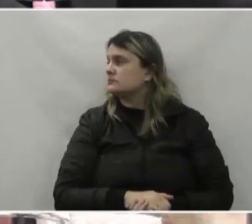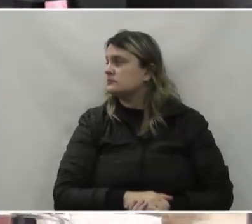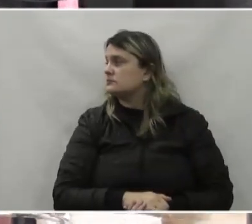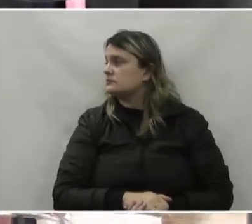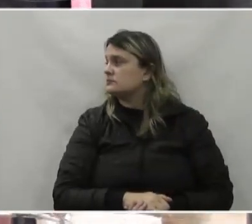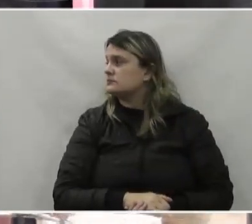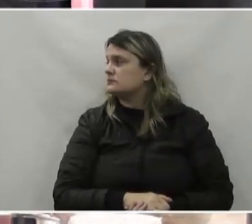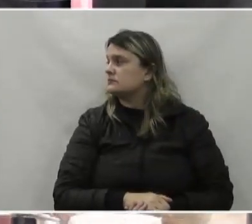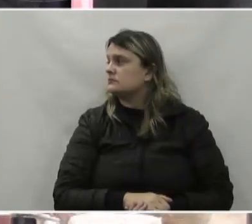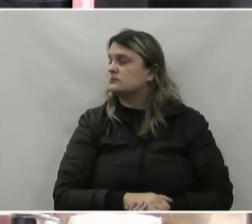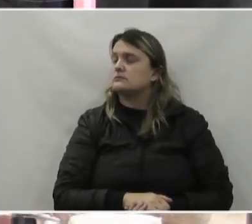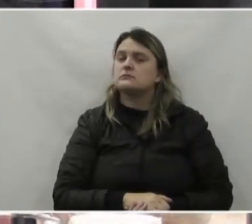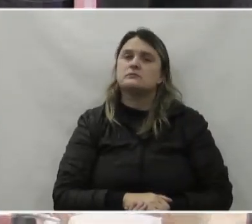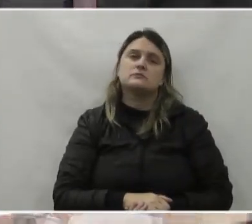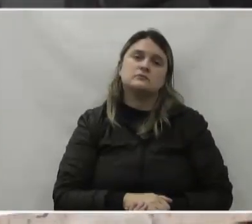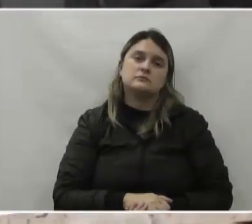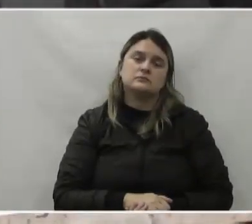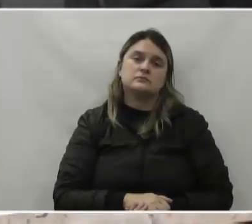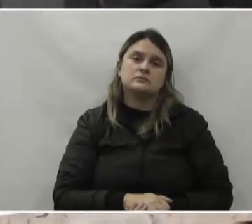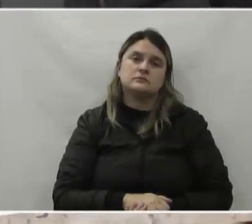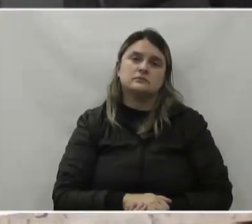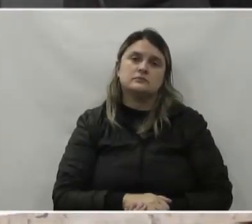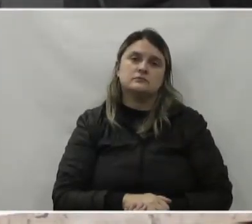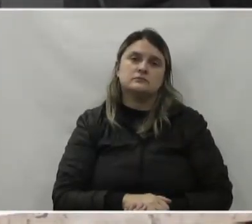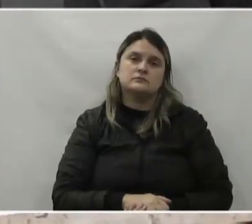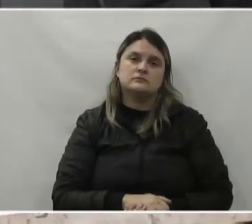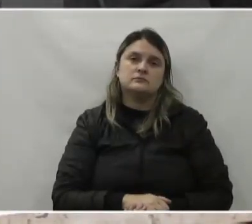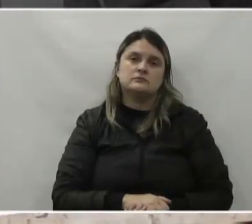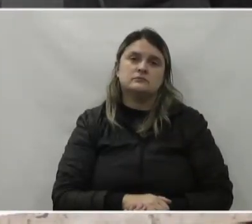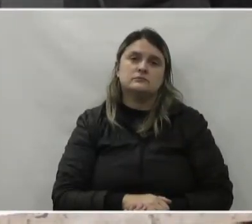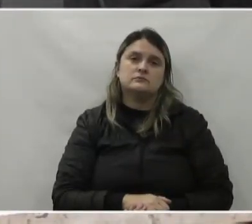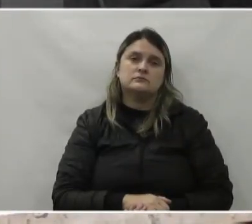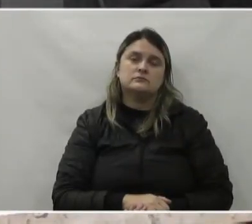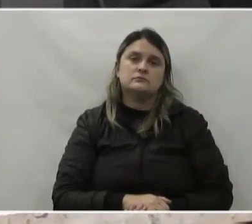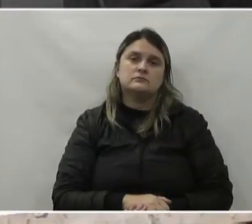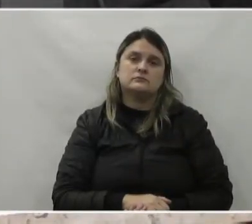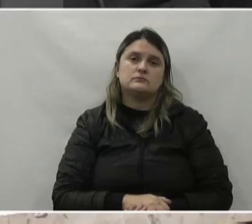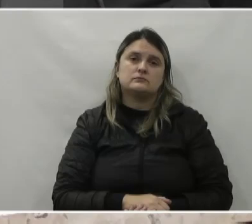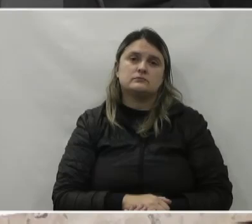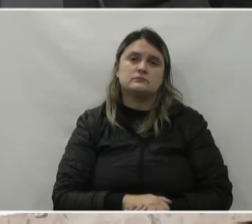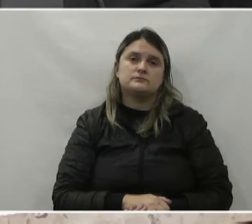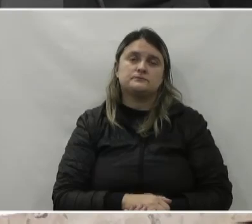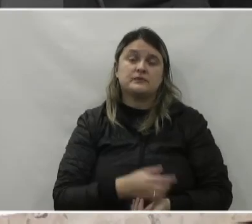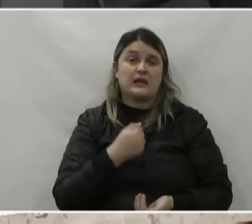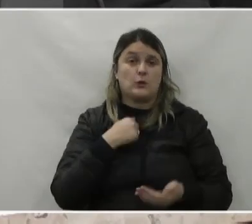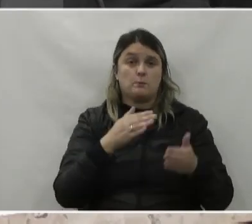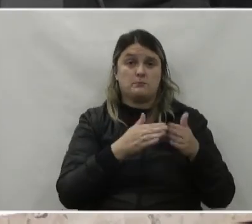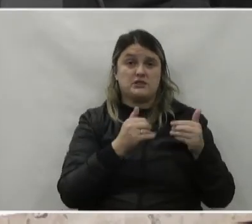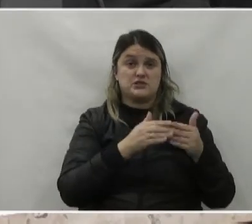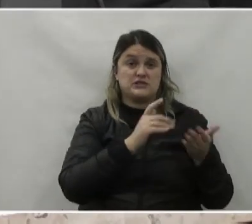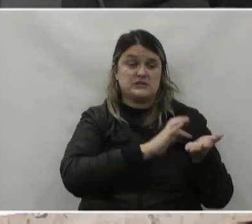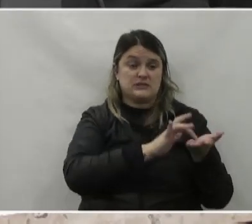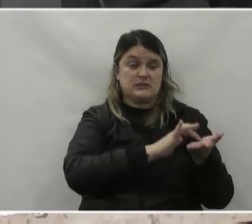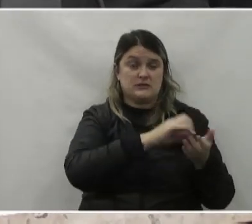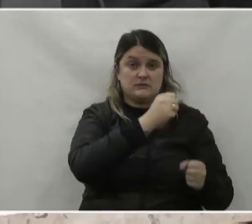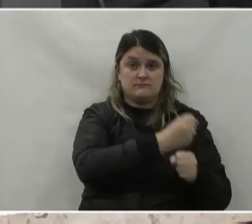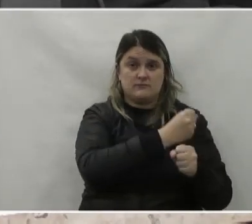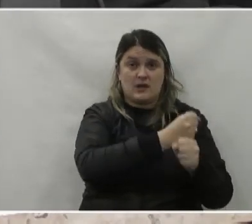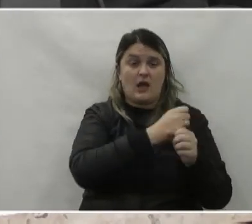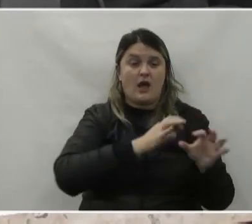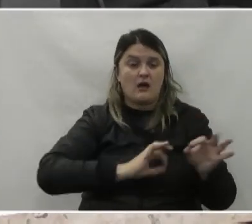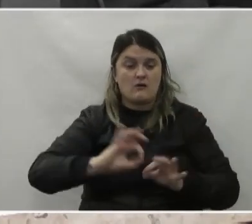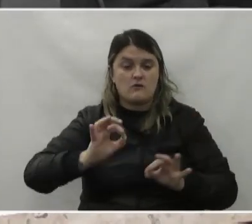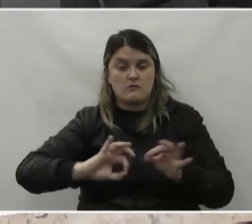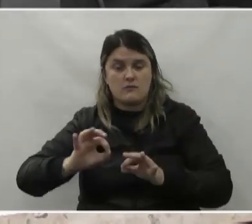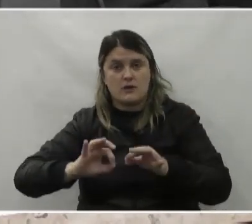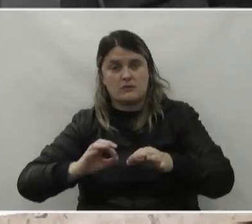e pedindo ao setor que ajeitasse ali na ponte de ferro a passagem dos